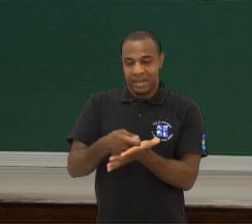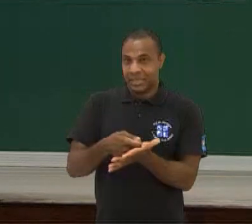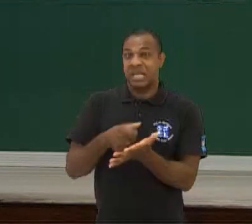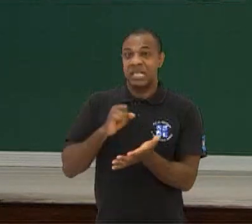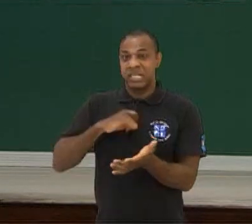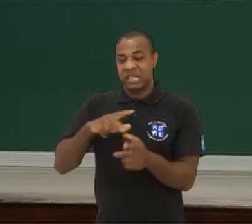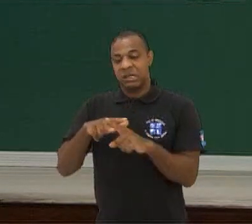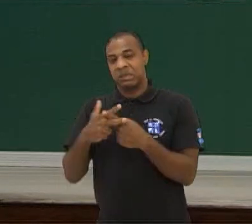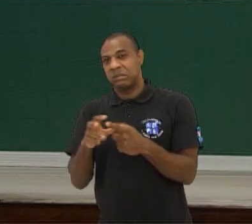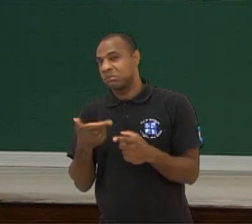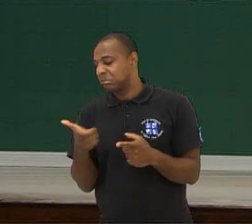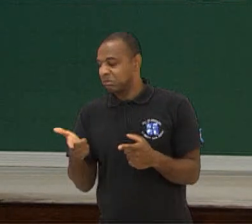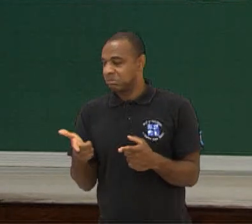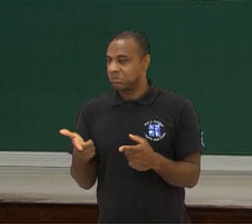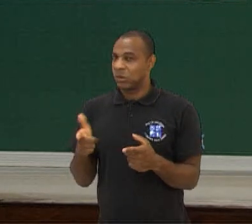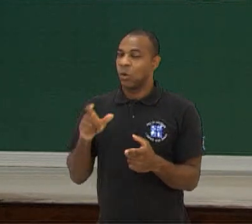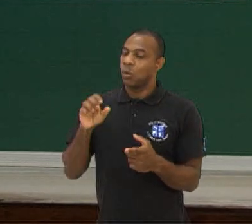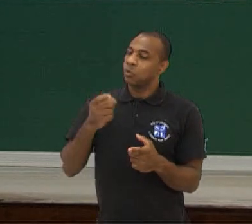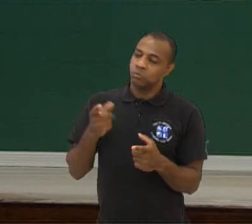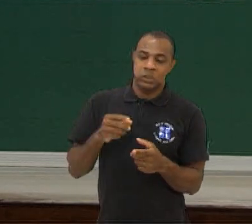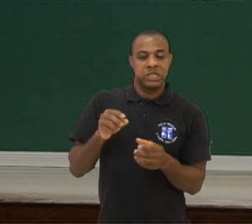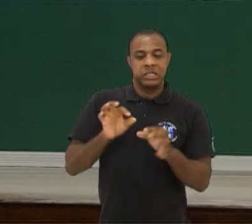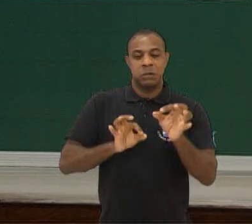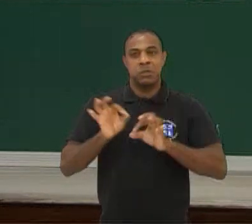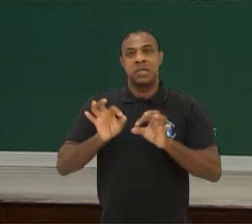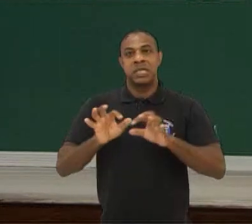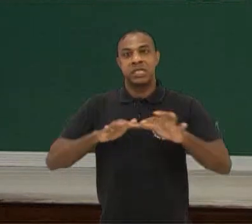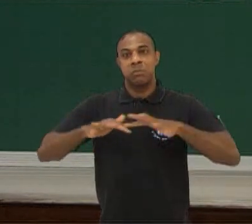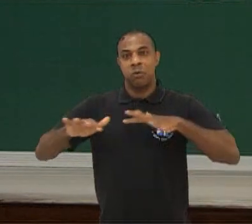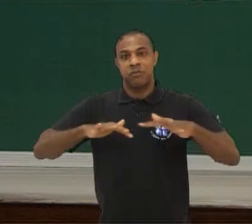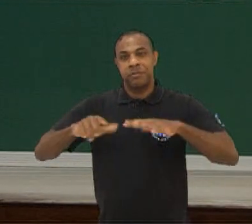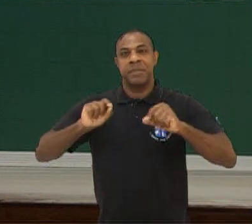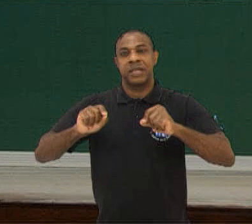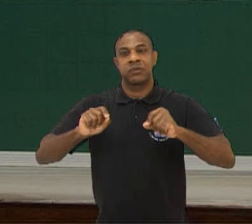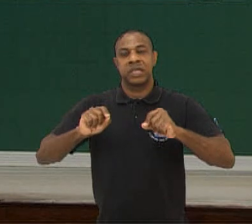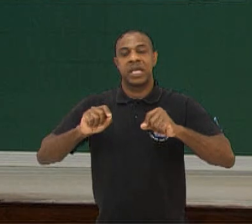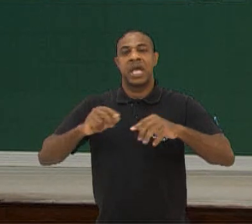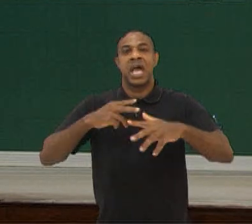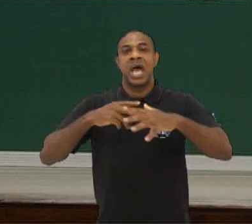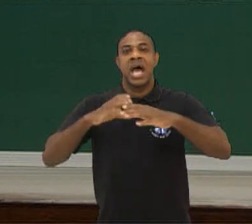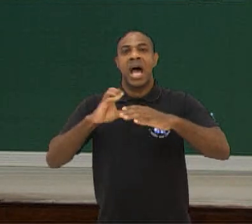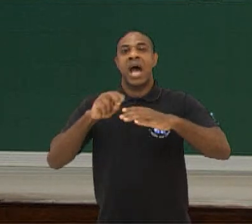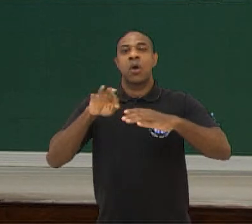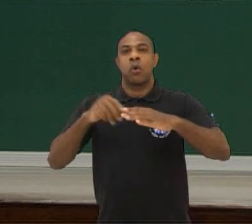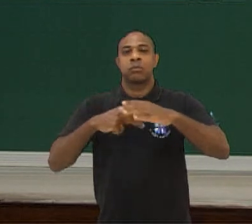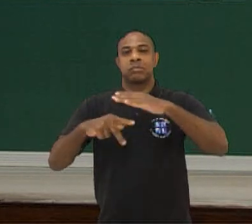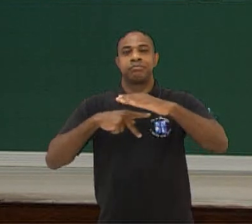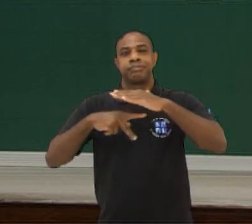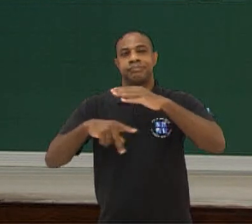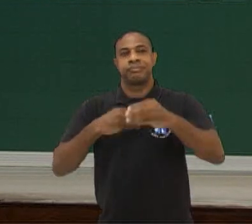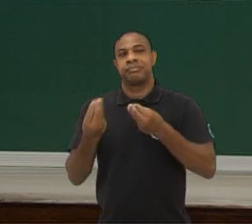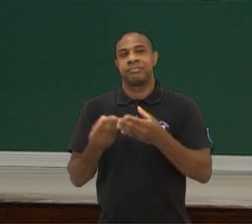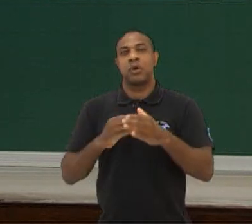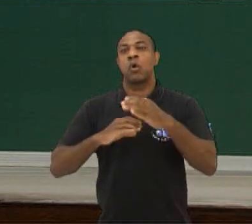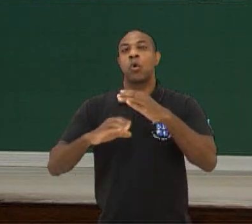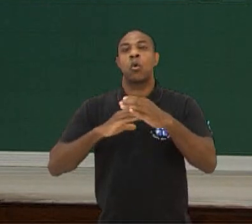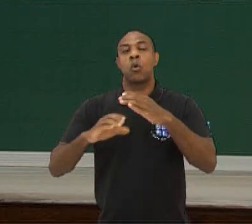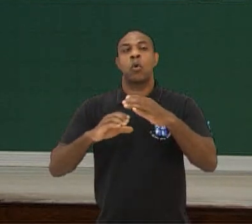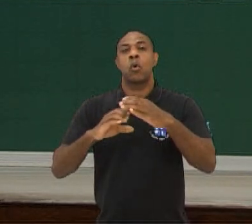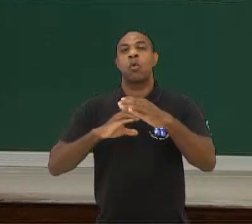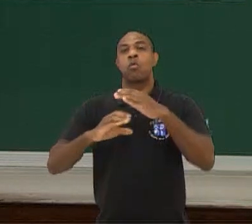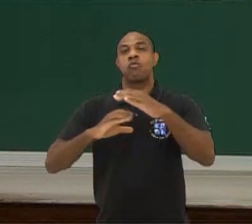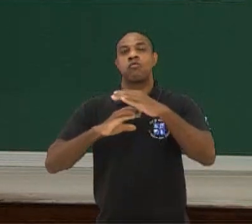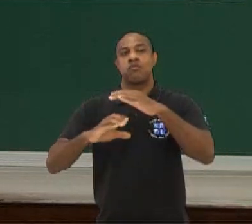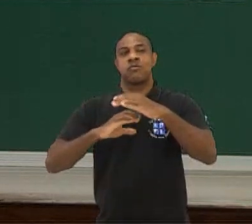a gente chama de taxa de manutenção da conta. Tá? É uma taxa que o banco cobra lá dos correntistas. E ele paga 1,20 por